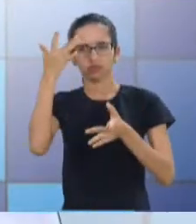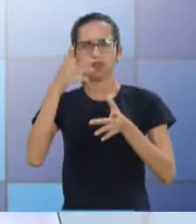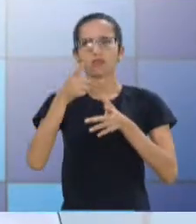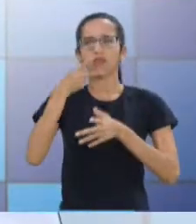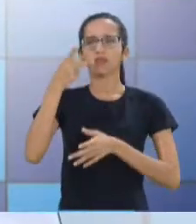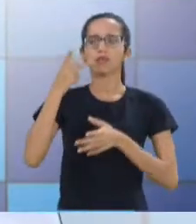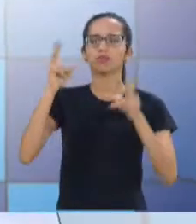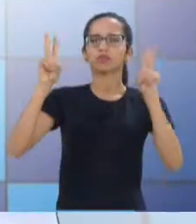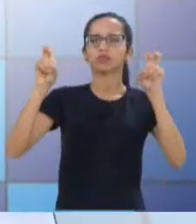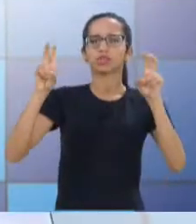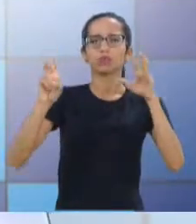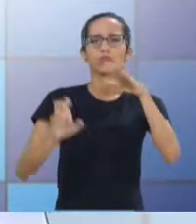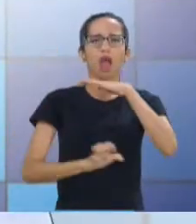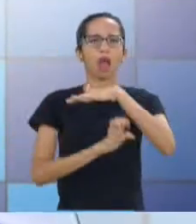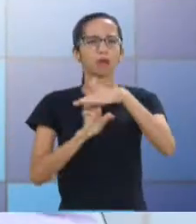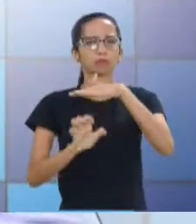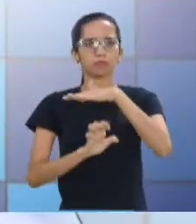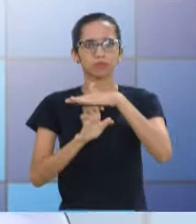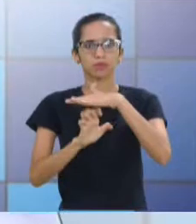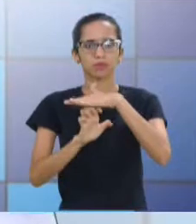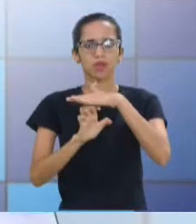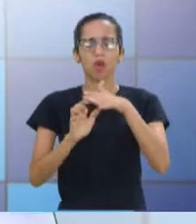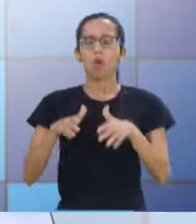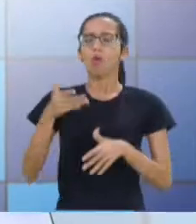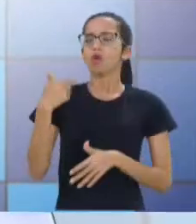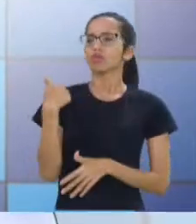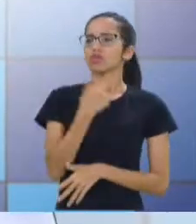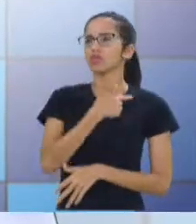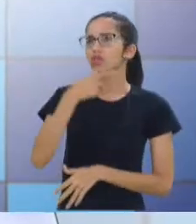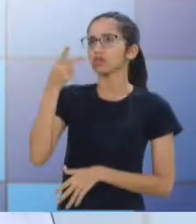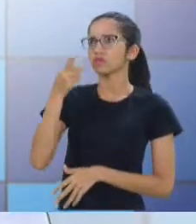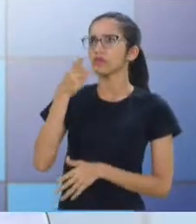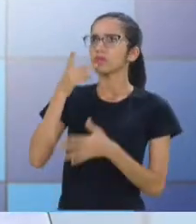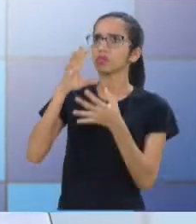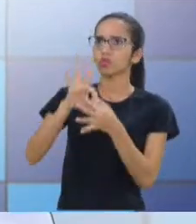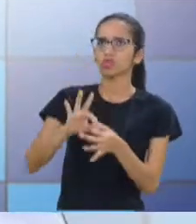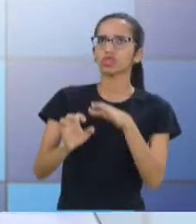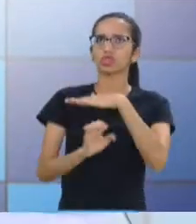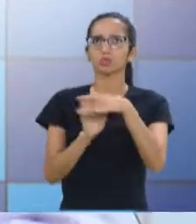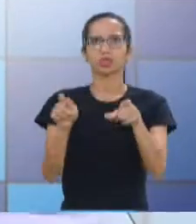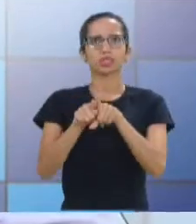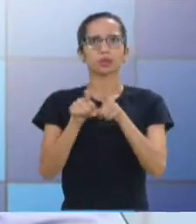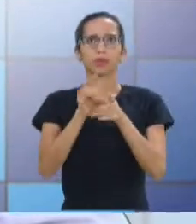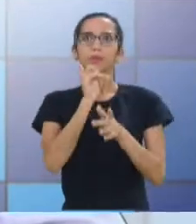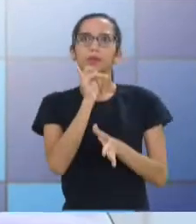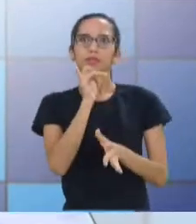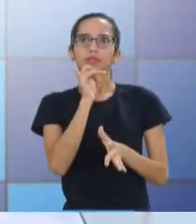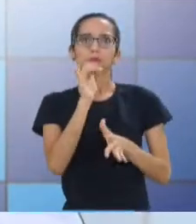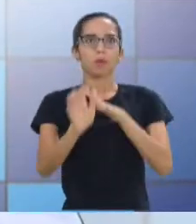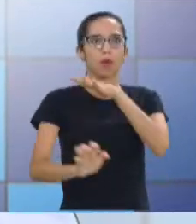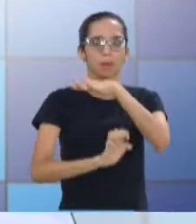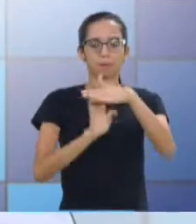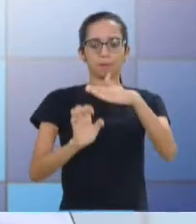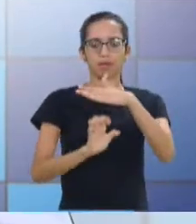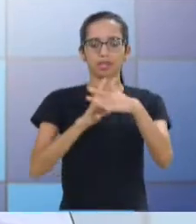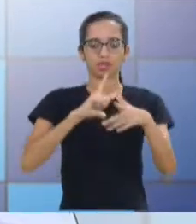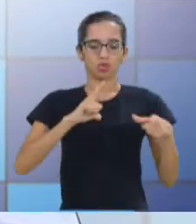e quando falamos em empreendedorismo levamos ao campo social empreendedorismo social